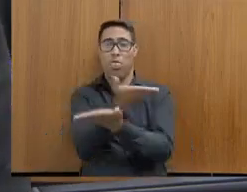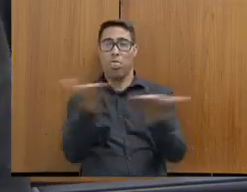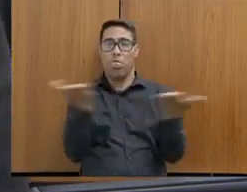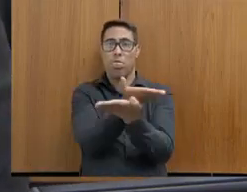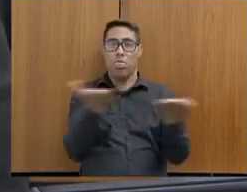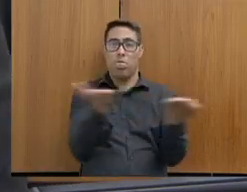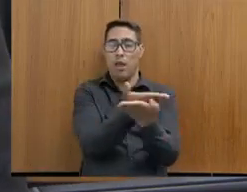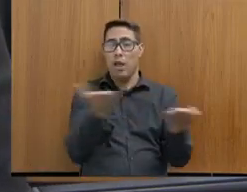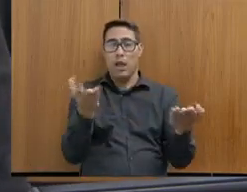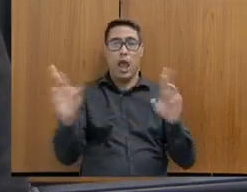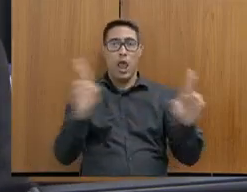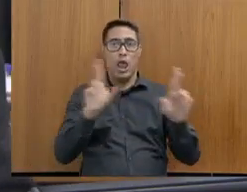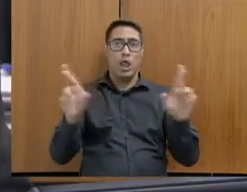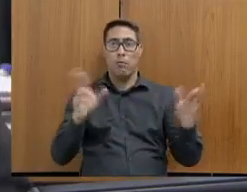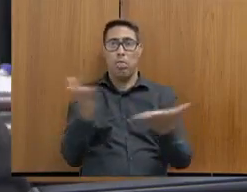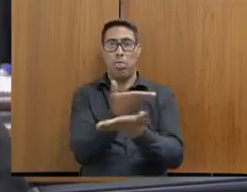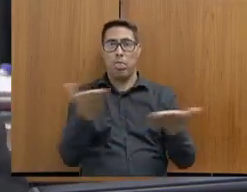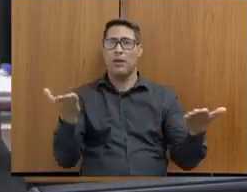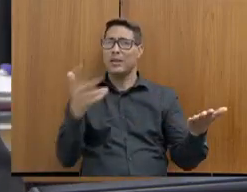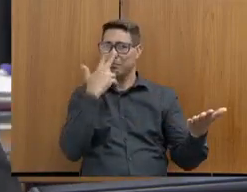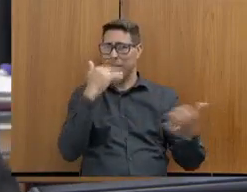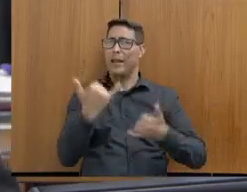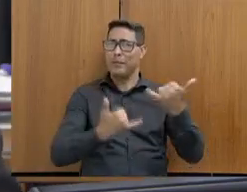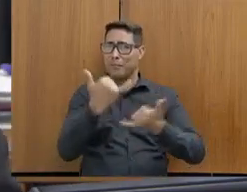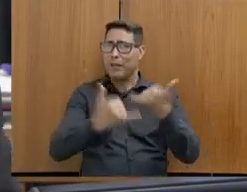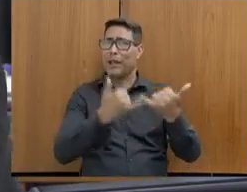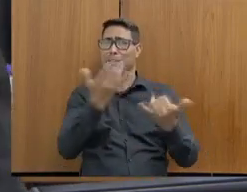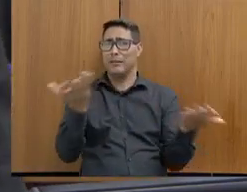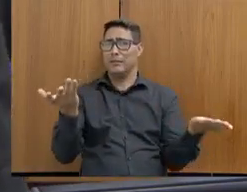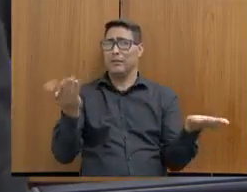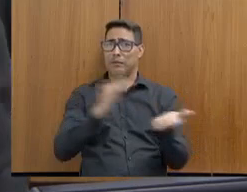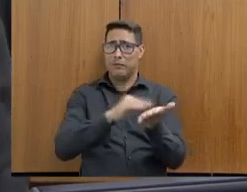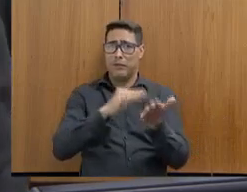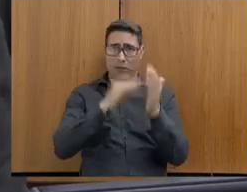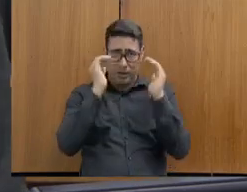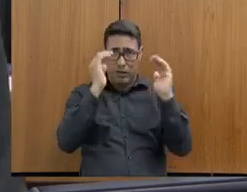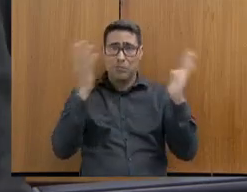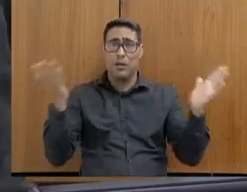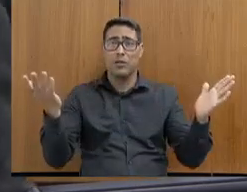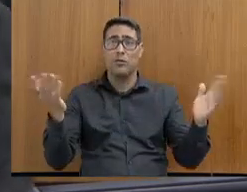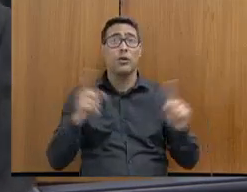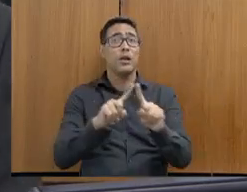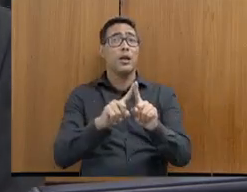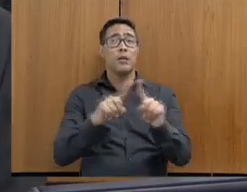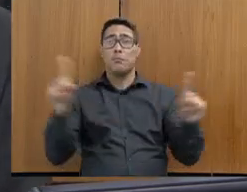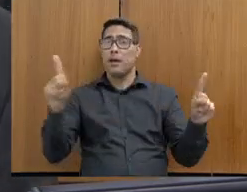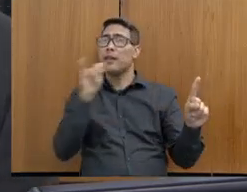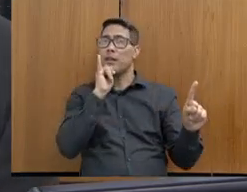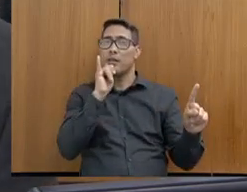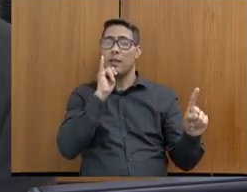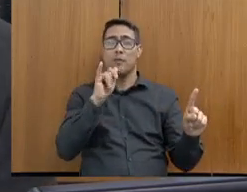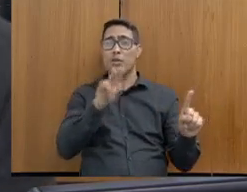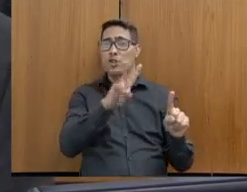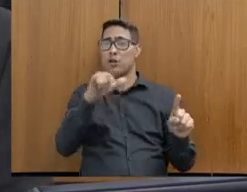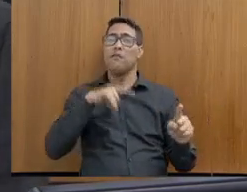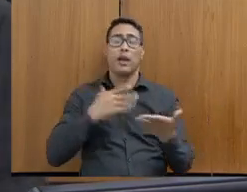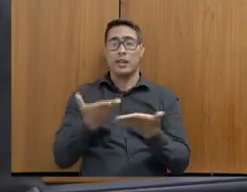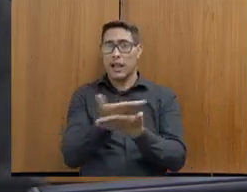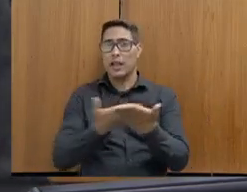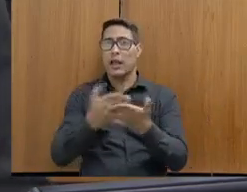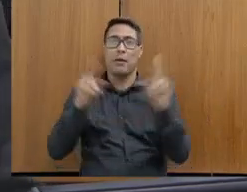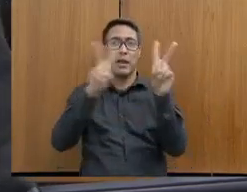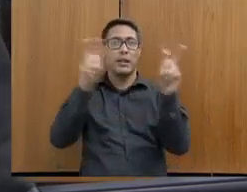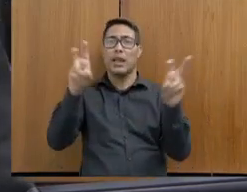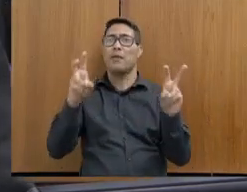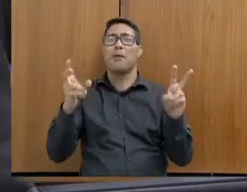brincadeira é desrespeito por isso que nós não trataremos esse tema mas com a benevolência que o governo sempre teve a polícia civil